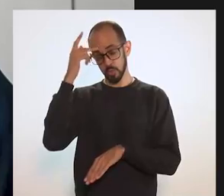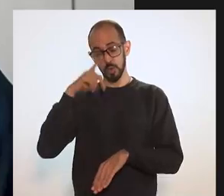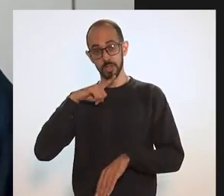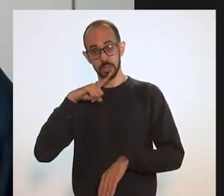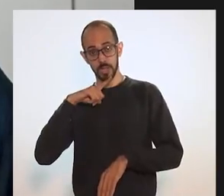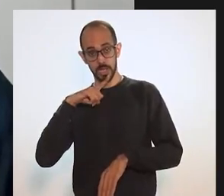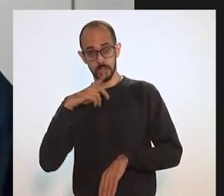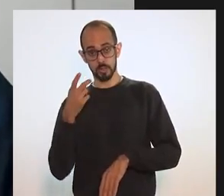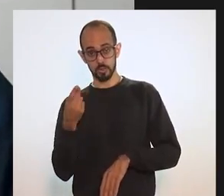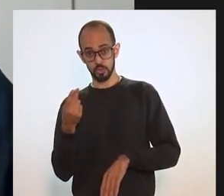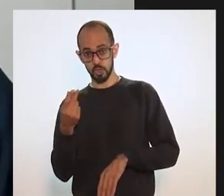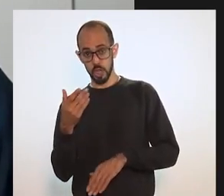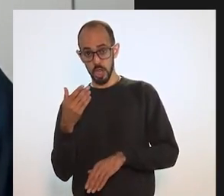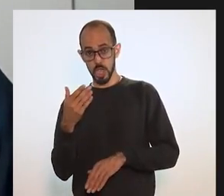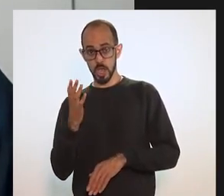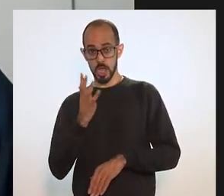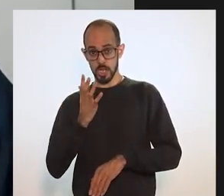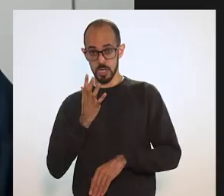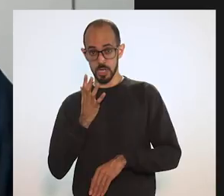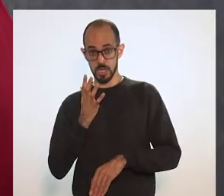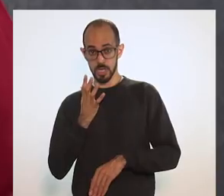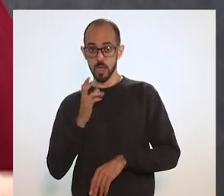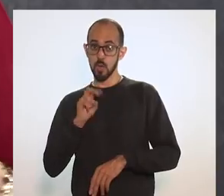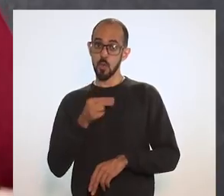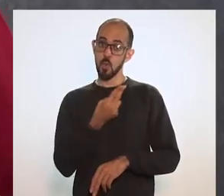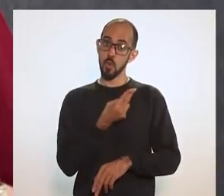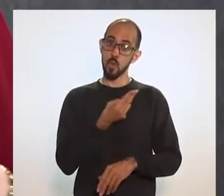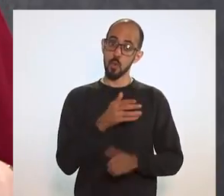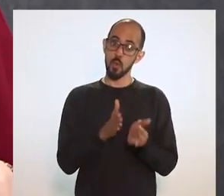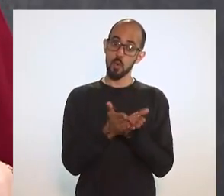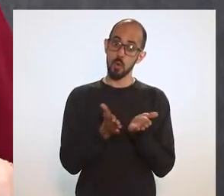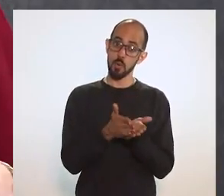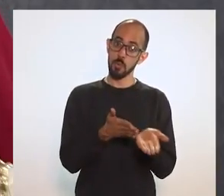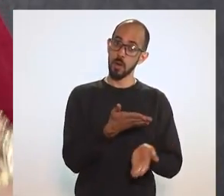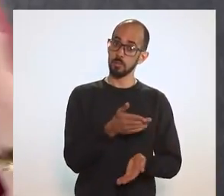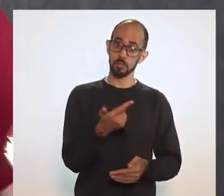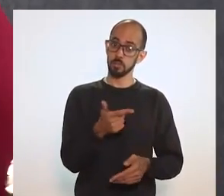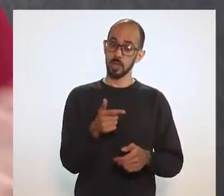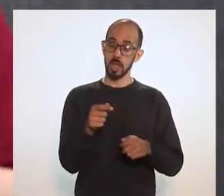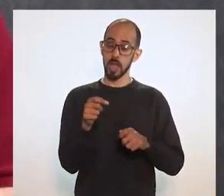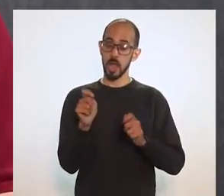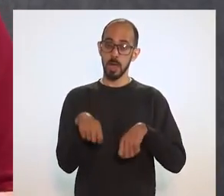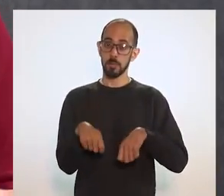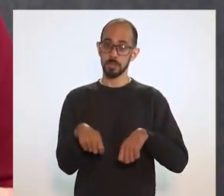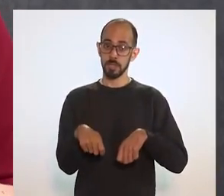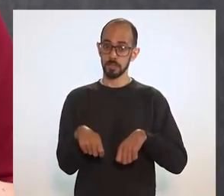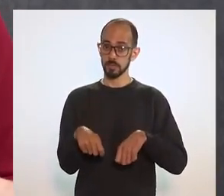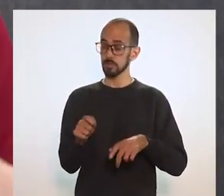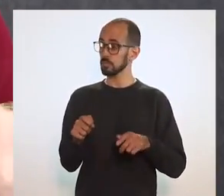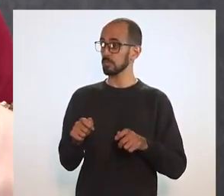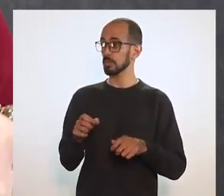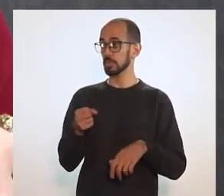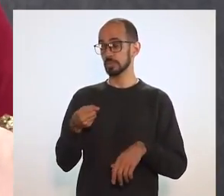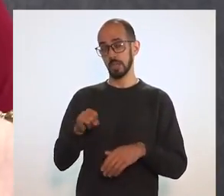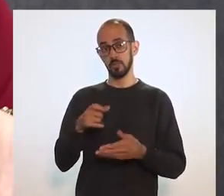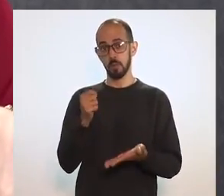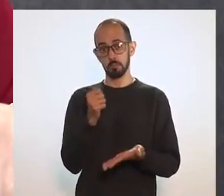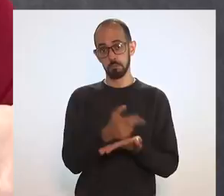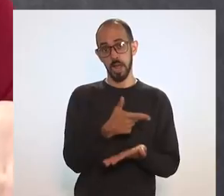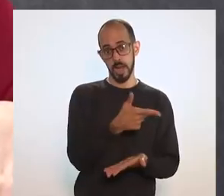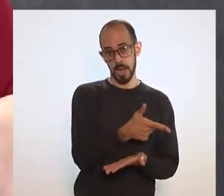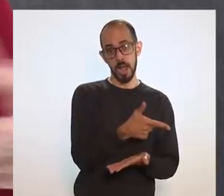entre quem tem recursos e quem não tem recursos, porque aí quem tem uma clínica de vacinação, por exemplo,